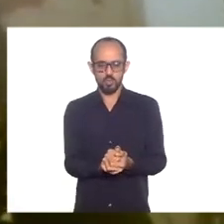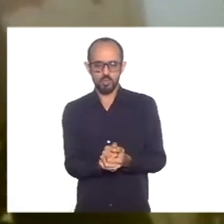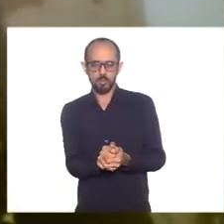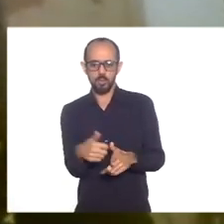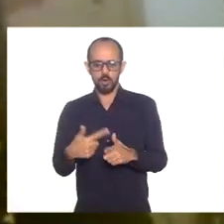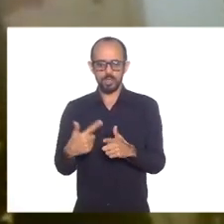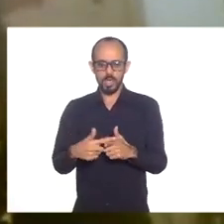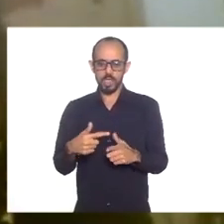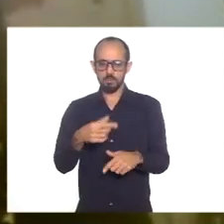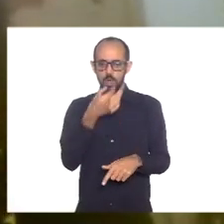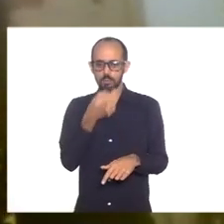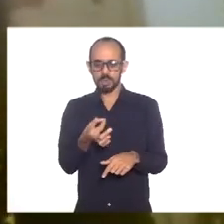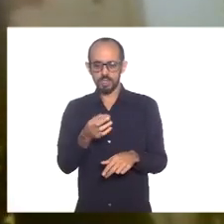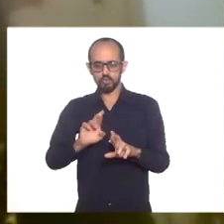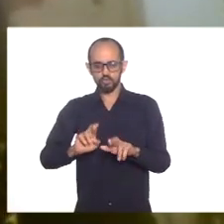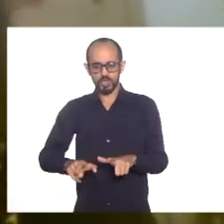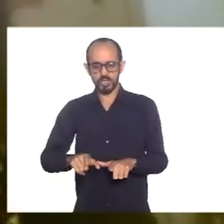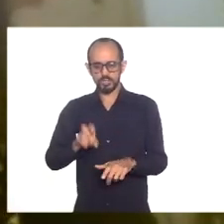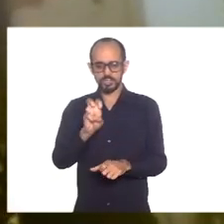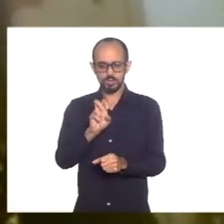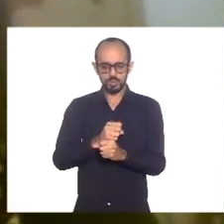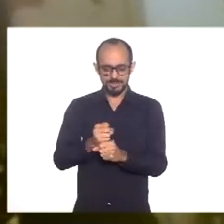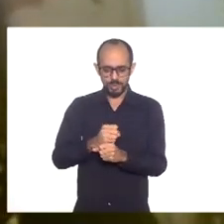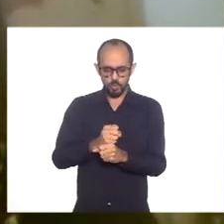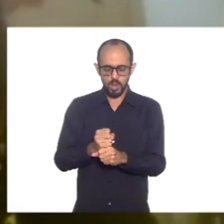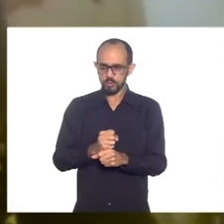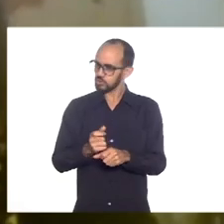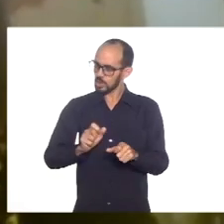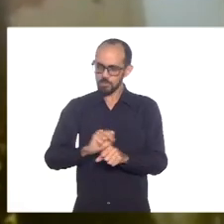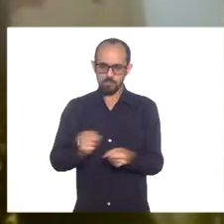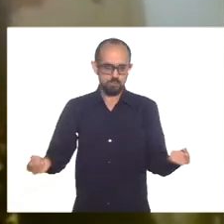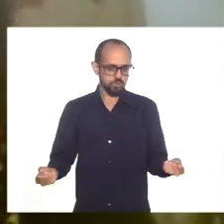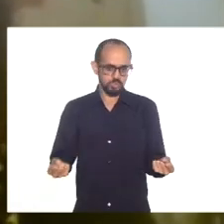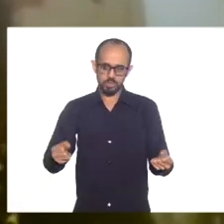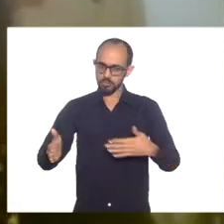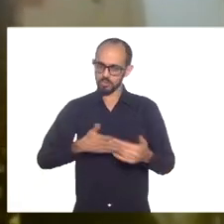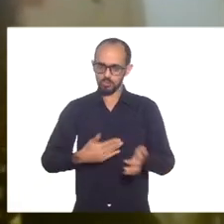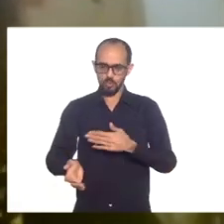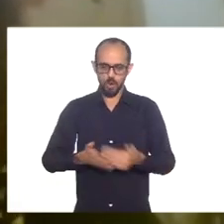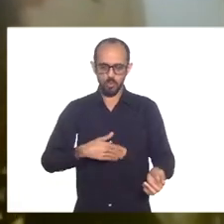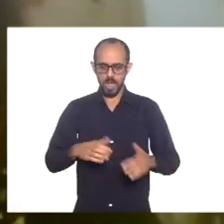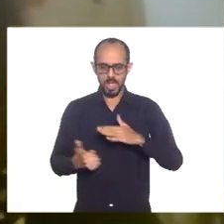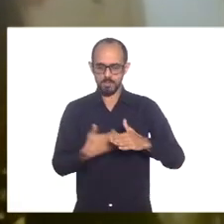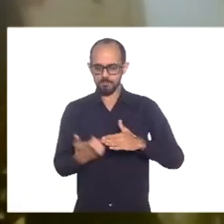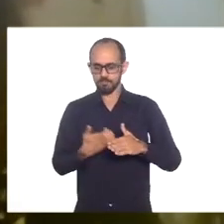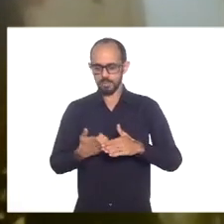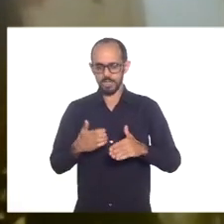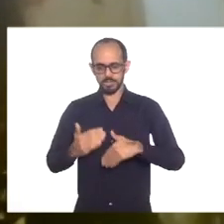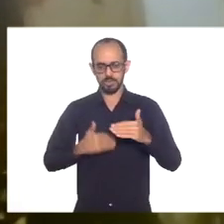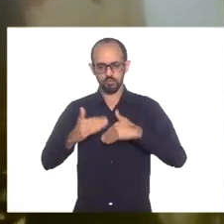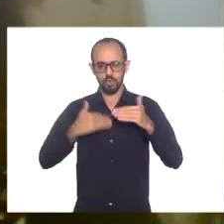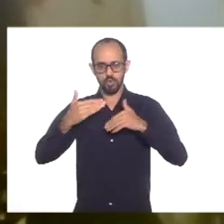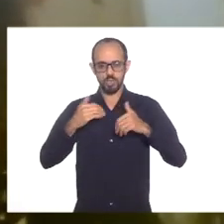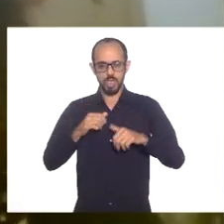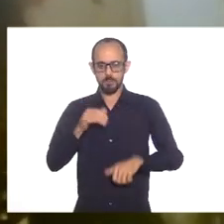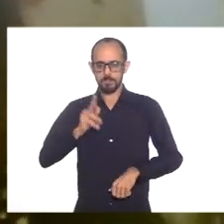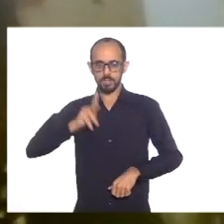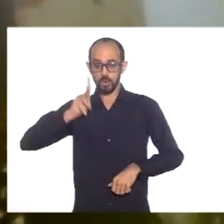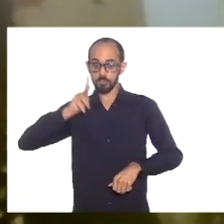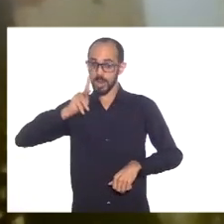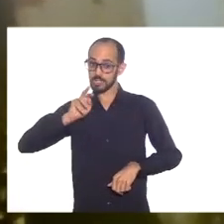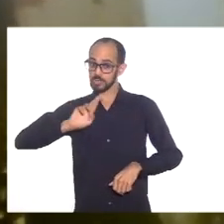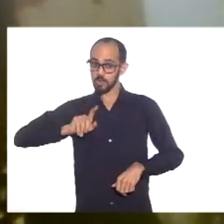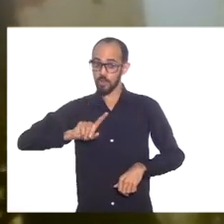cada 5 anos, nós não chegaremos em lugar nenhum, em indústria nenhuma. Né? E a Petrobras não é o único exemplo,